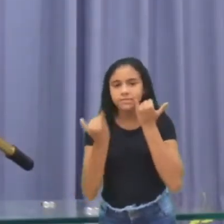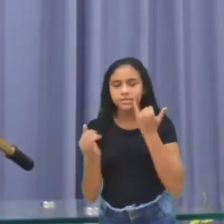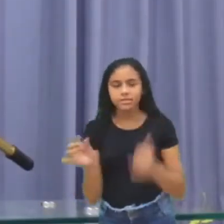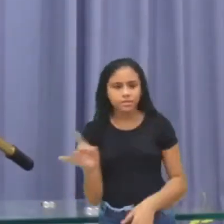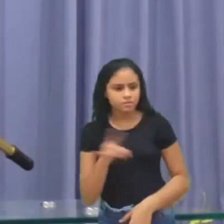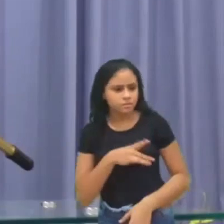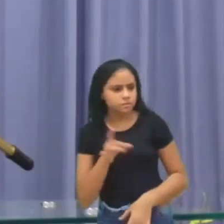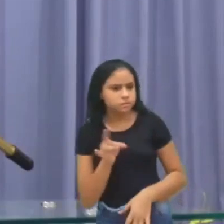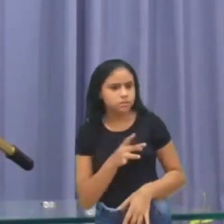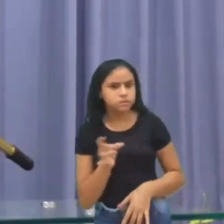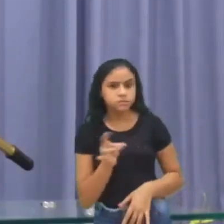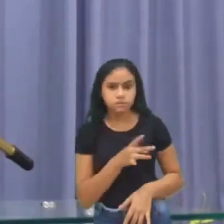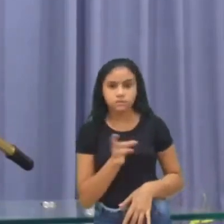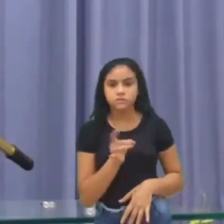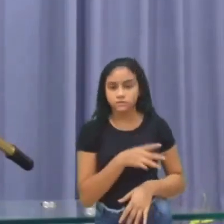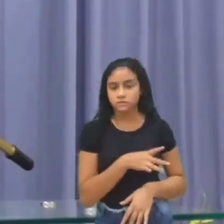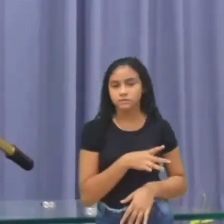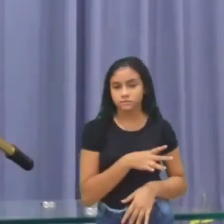medo